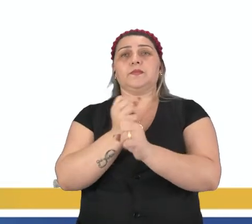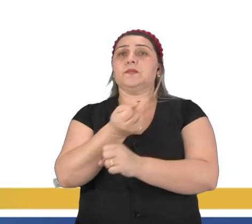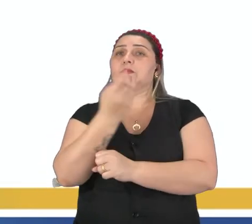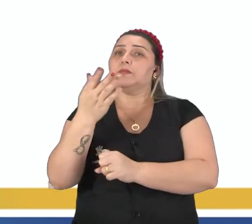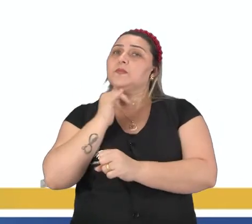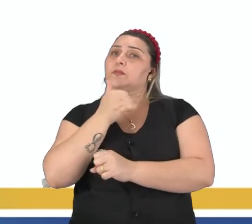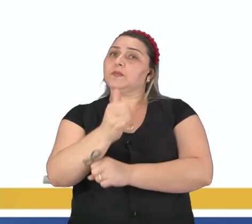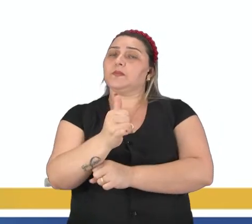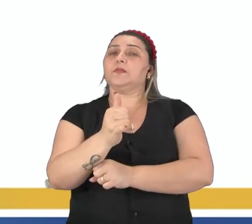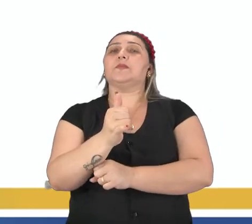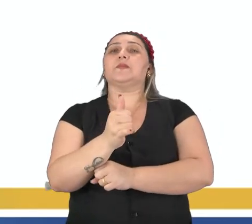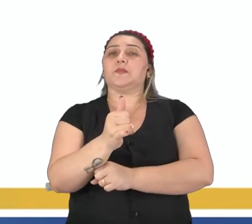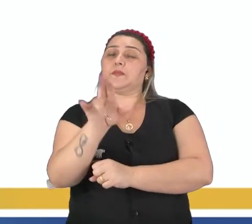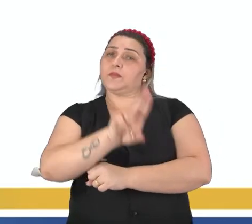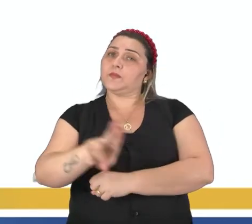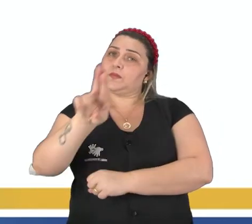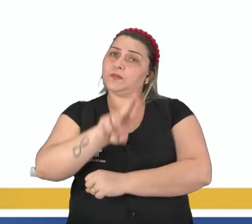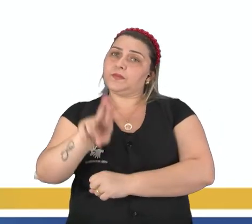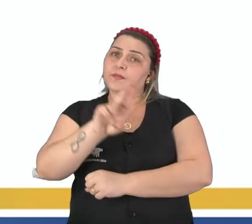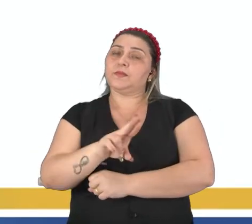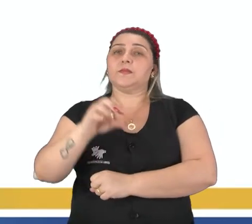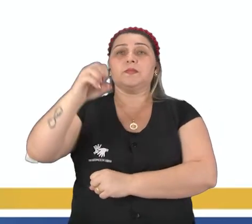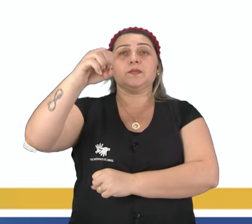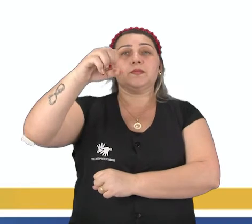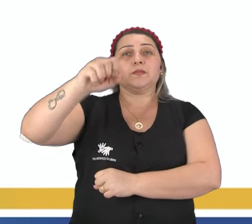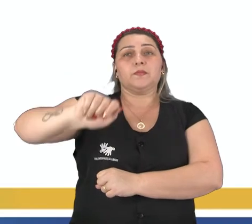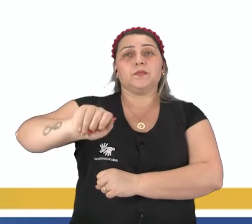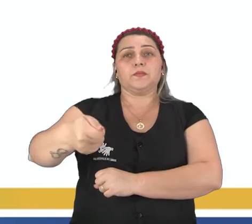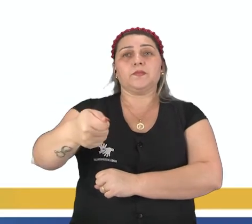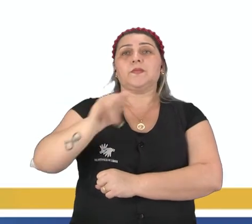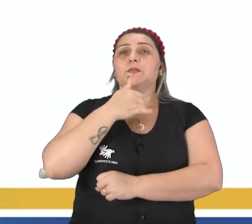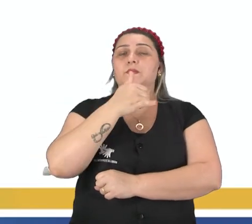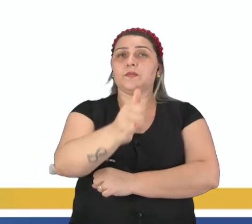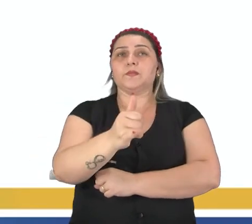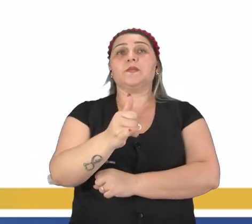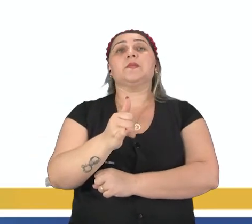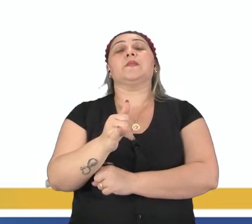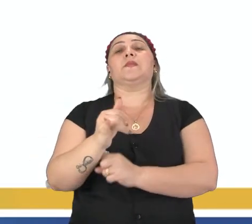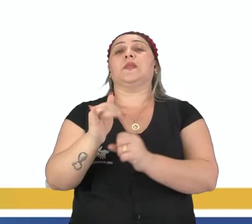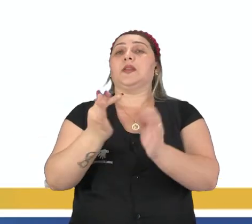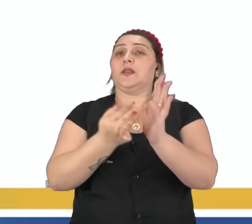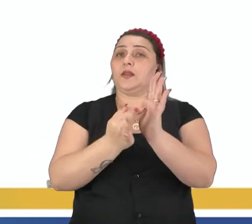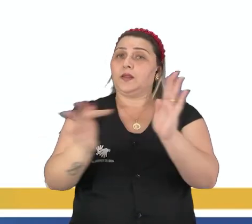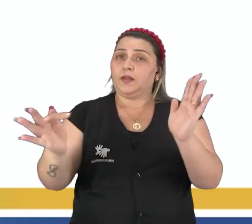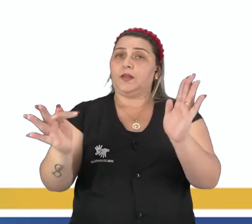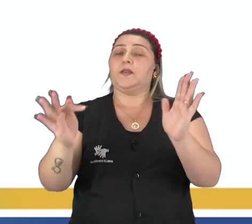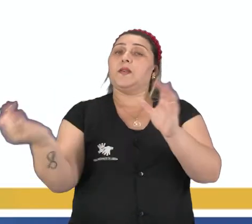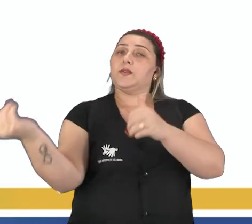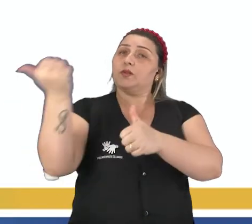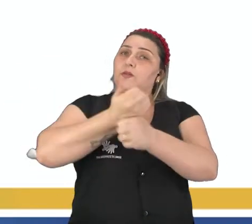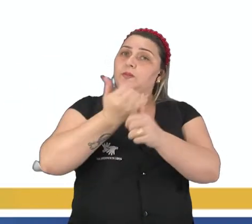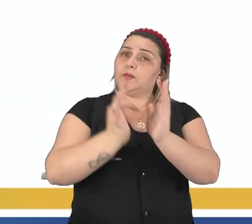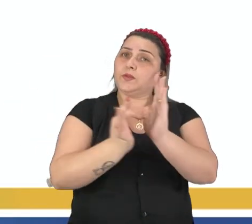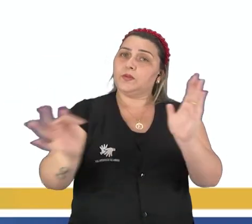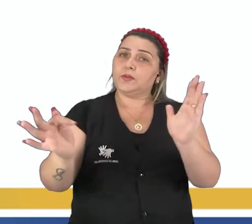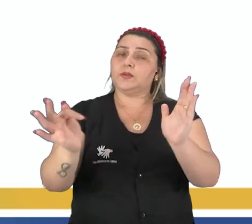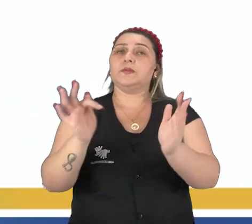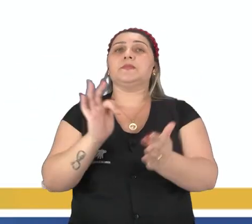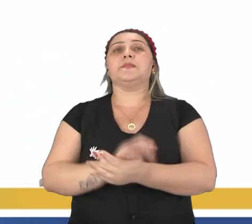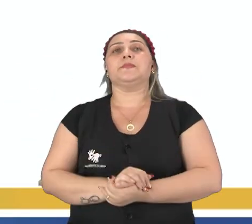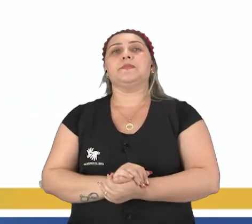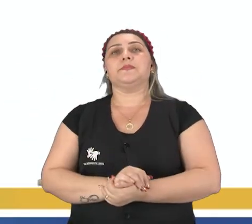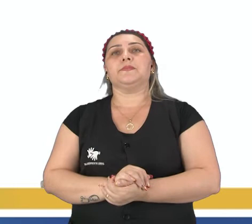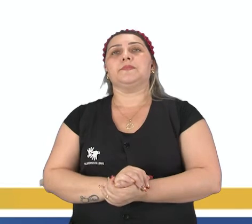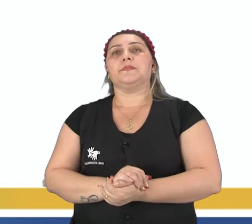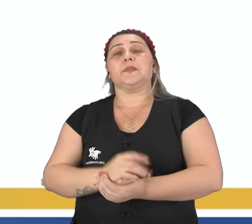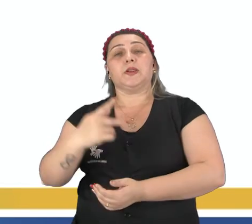quanto de energia elétrica foi consumido pelo chuveiro. Então, você vai pegar esses dados, potência, tempo de uso, e vai aplicar